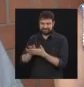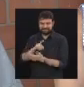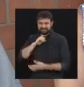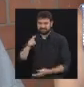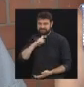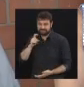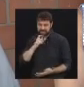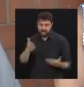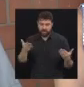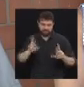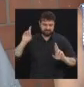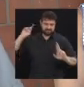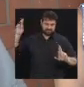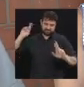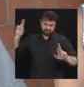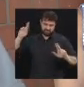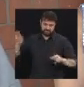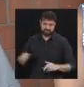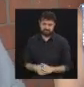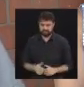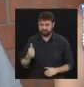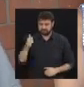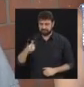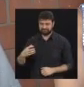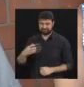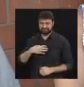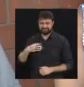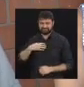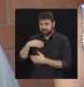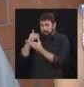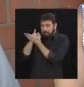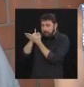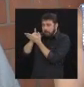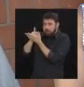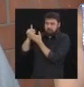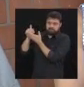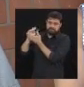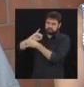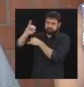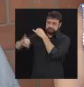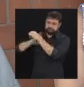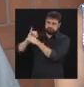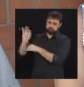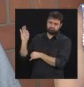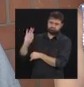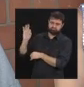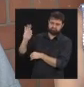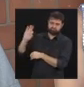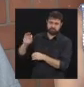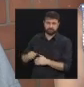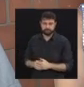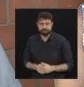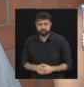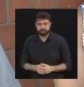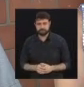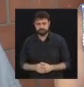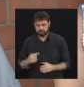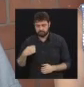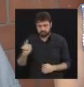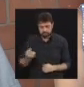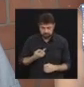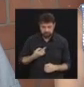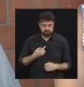né? Mesmo com a internet, mas ainda de uma maneira incipiente naquela época, né? E,